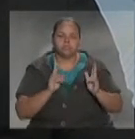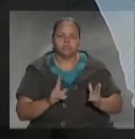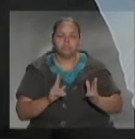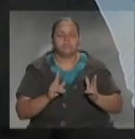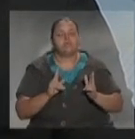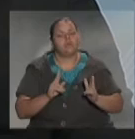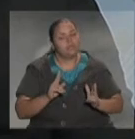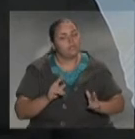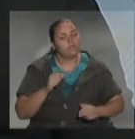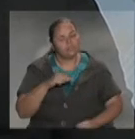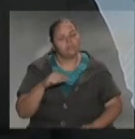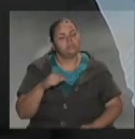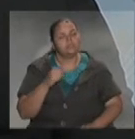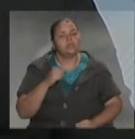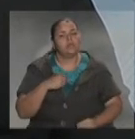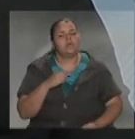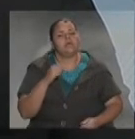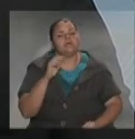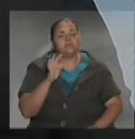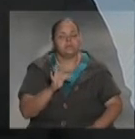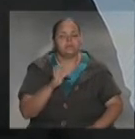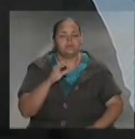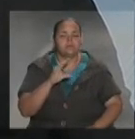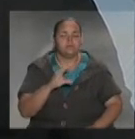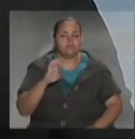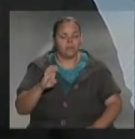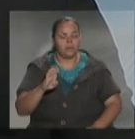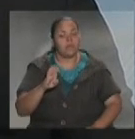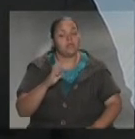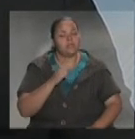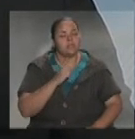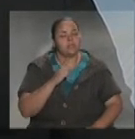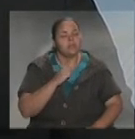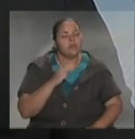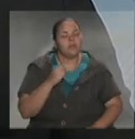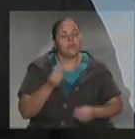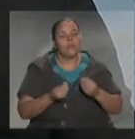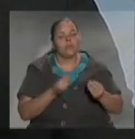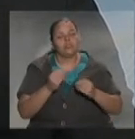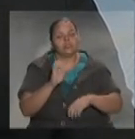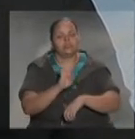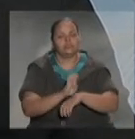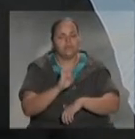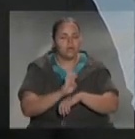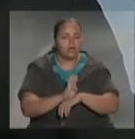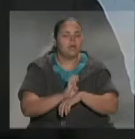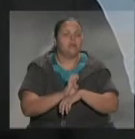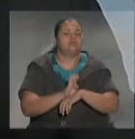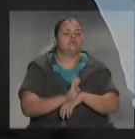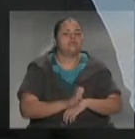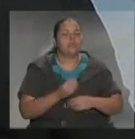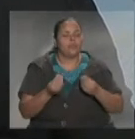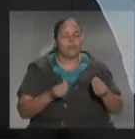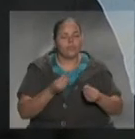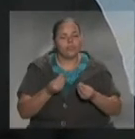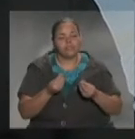modelo, né, para que, no nosso caso, o Tribunal de Contas, a gente tem como jurisdicionados tanto o Estado quanto